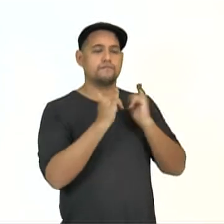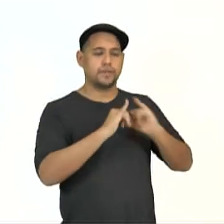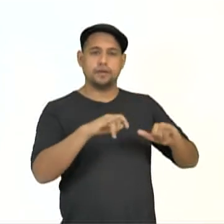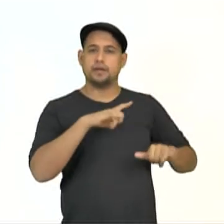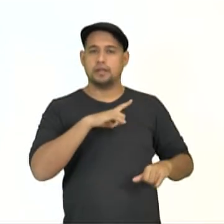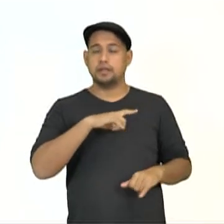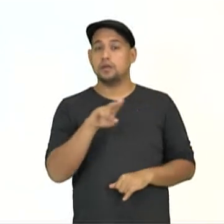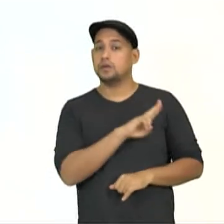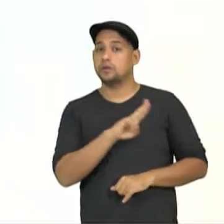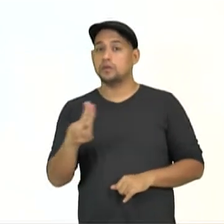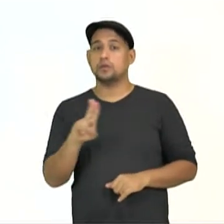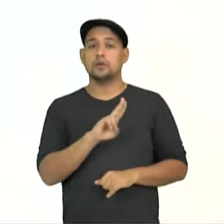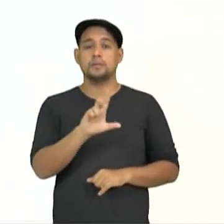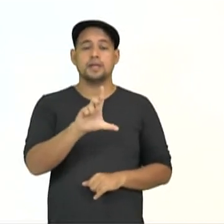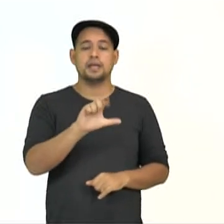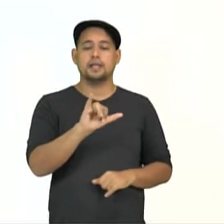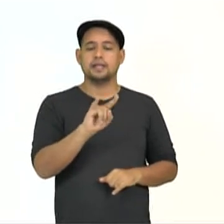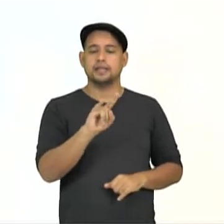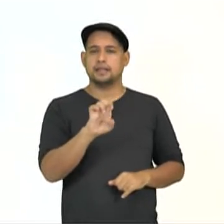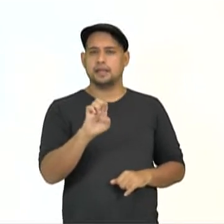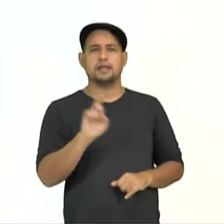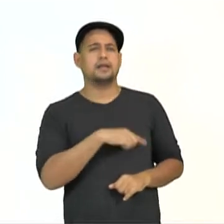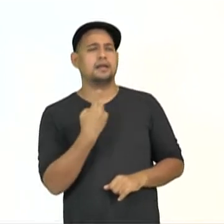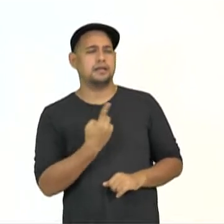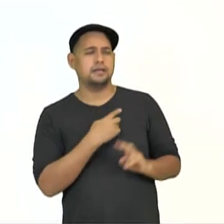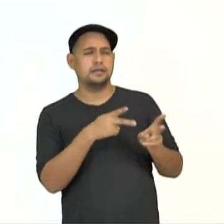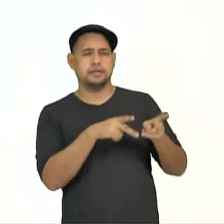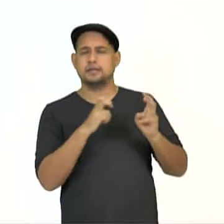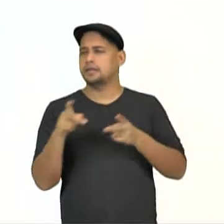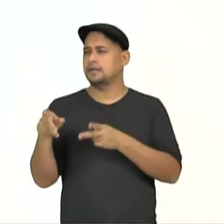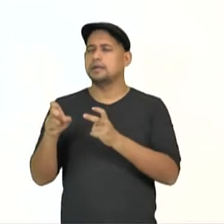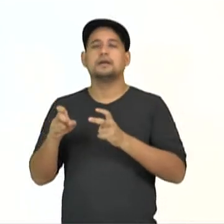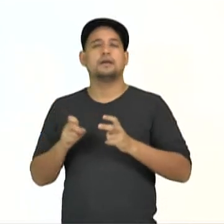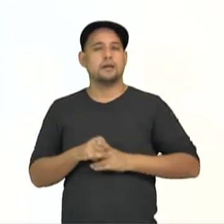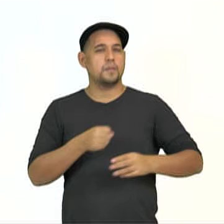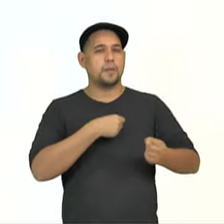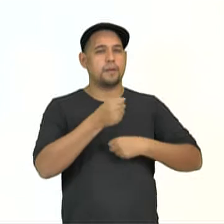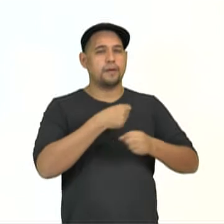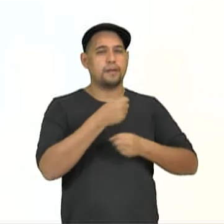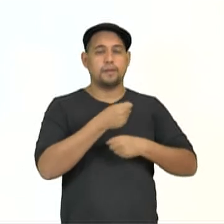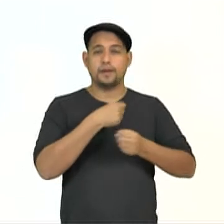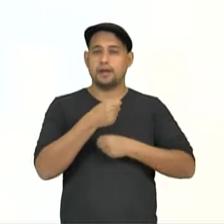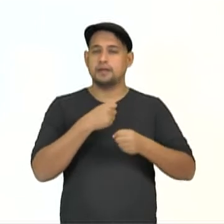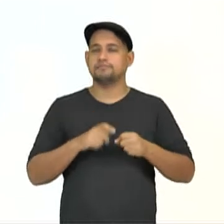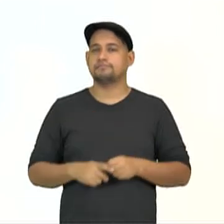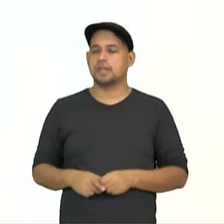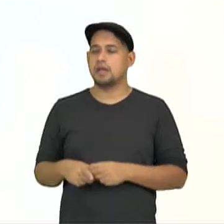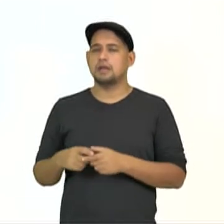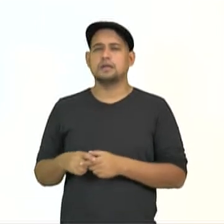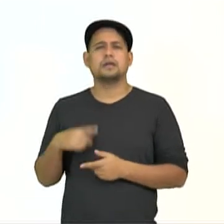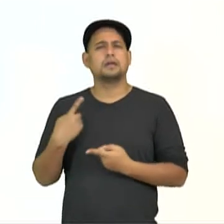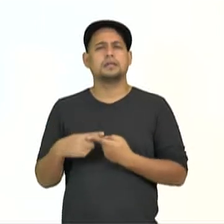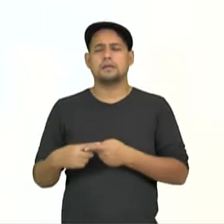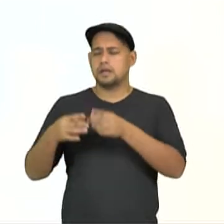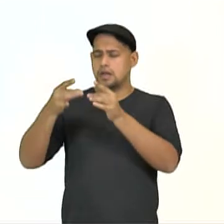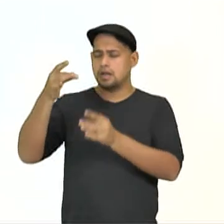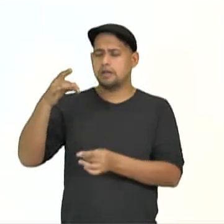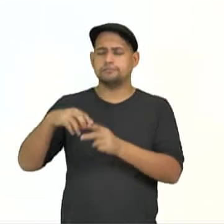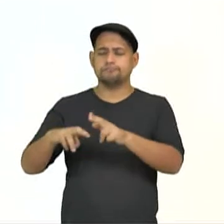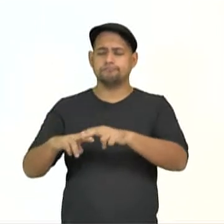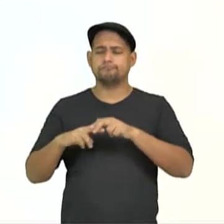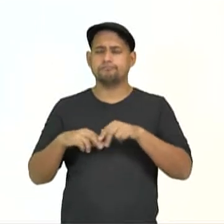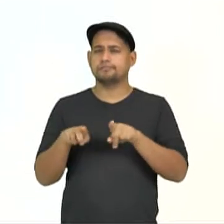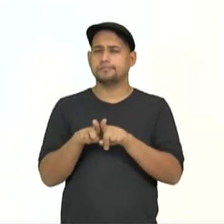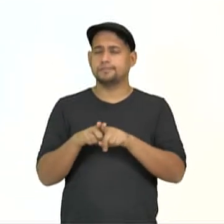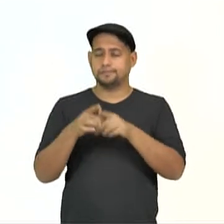nós chamamos também de lead, nós encontramos na reportagem. E problematiza as causas e consequências